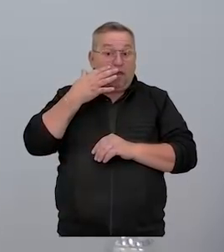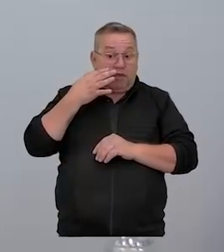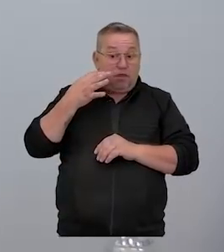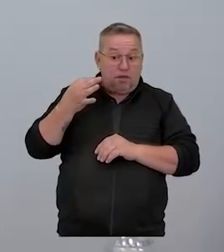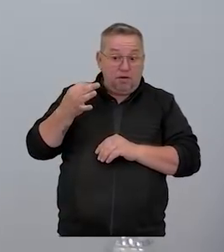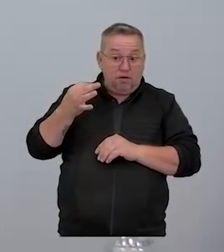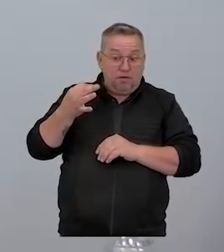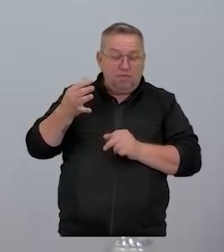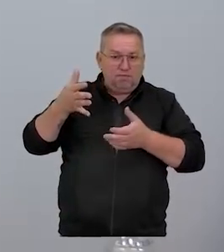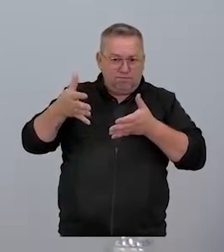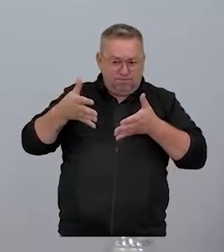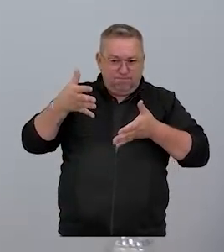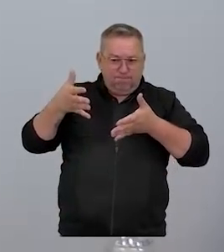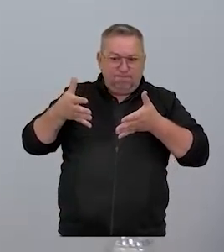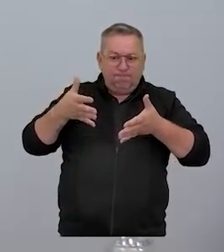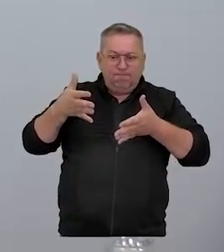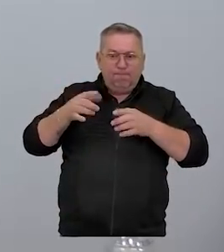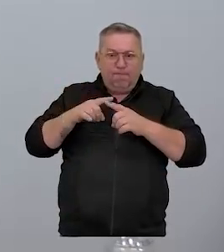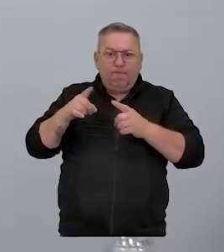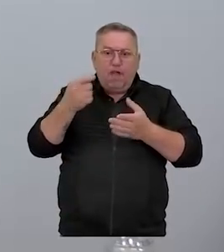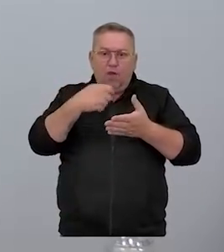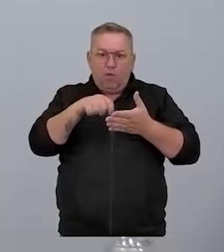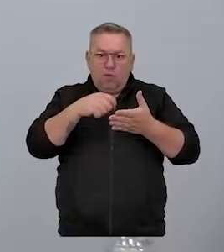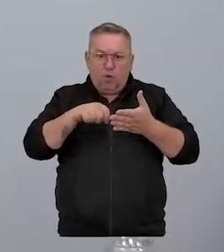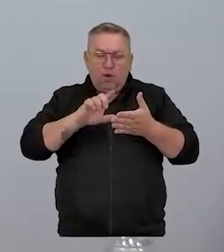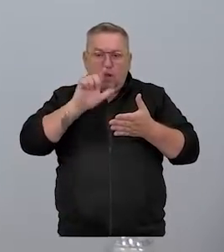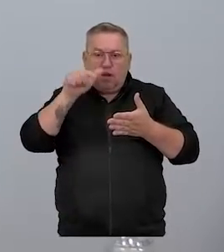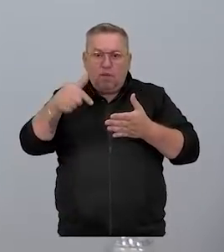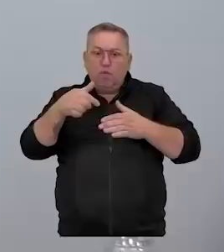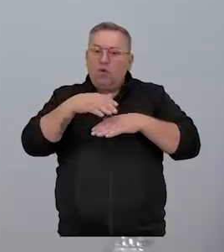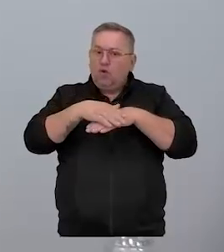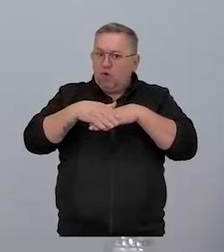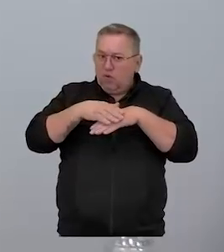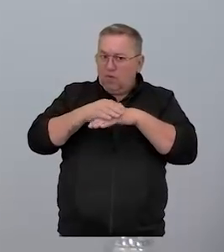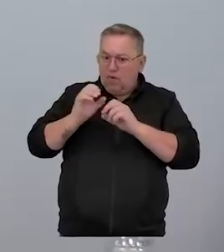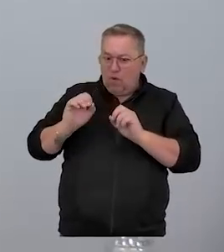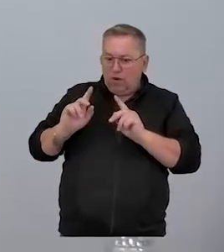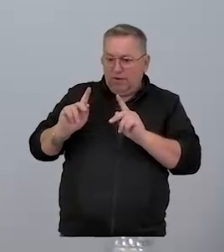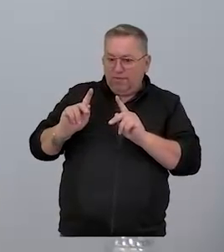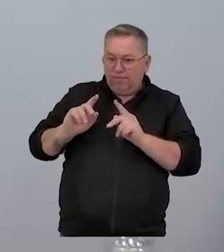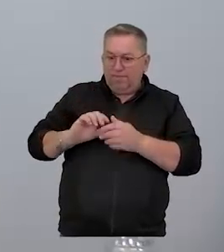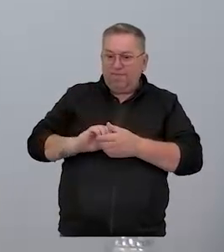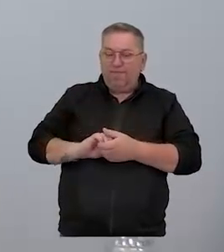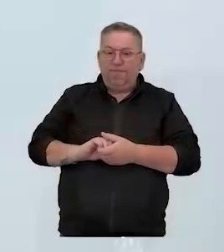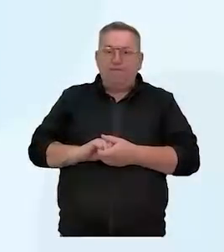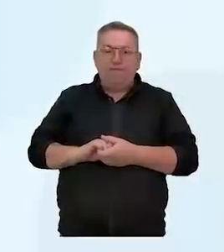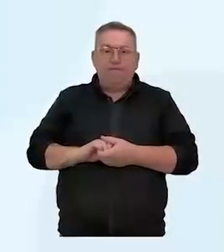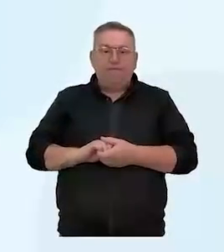bastante atenção aí no áudio, façam as anotações e depois nós vamos comentar sobre ele, ok?